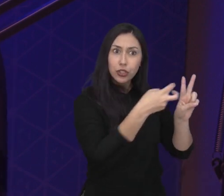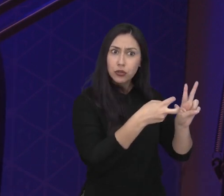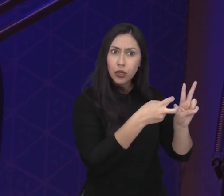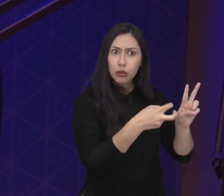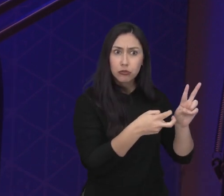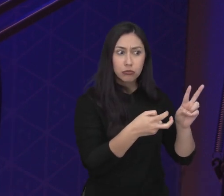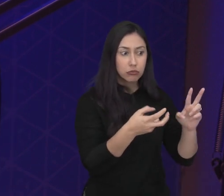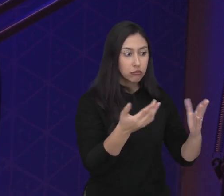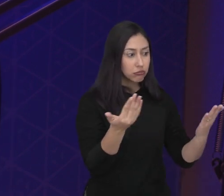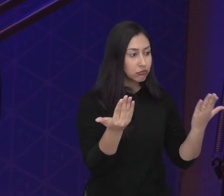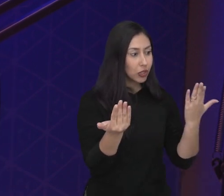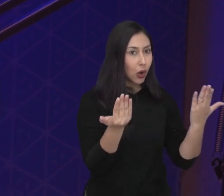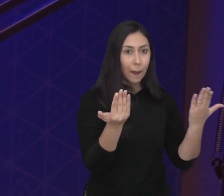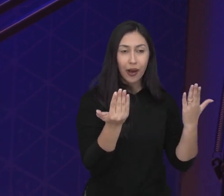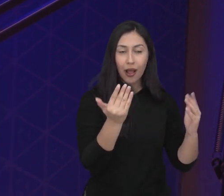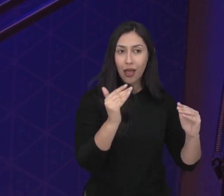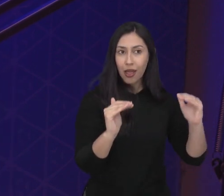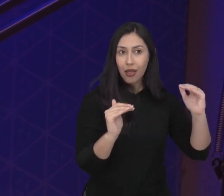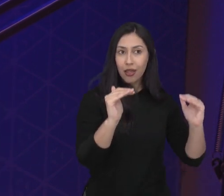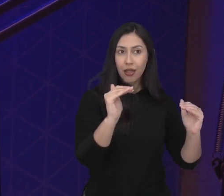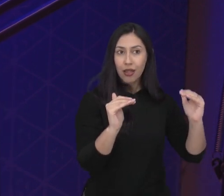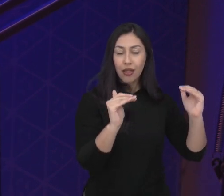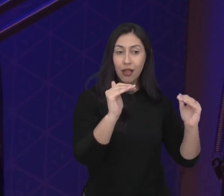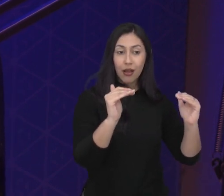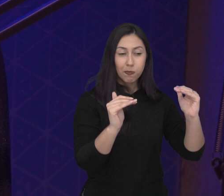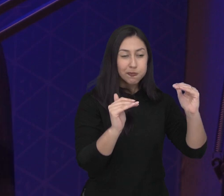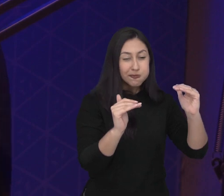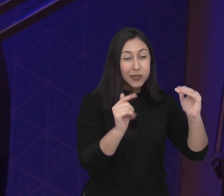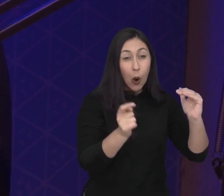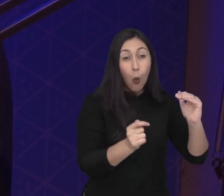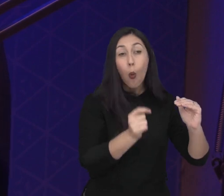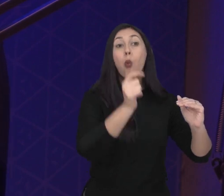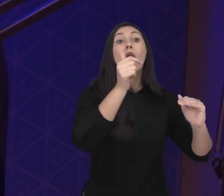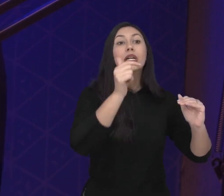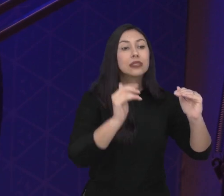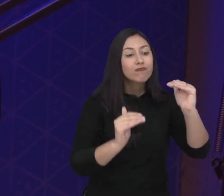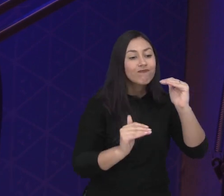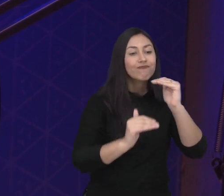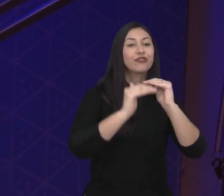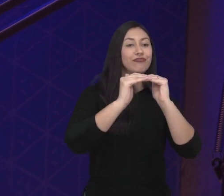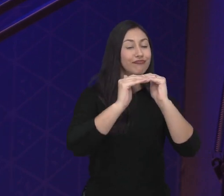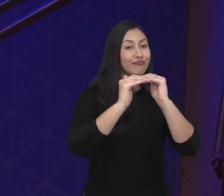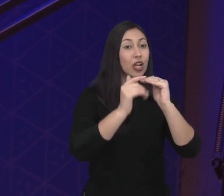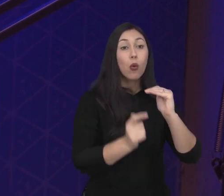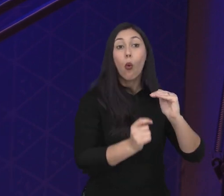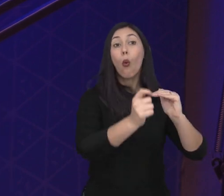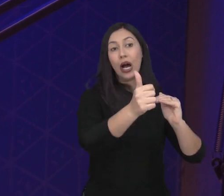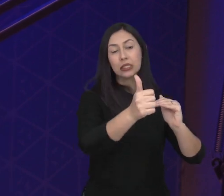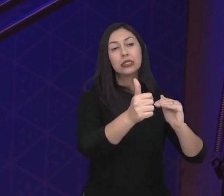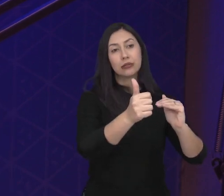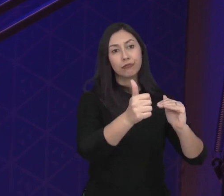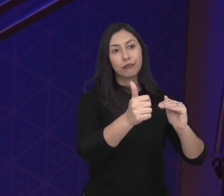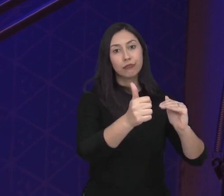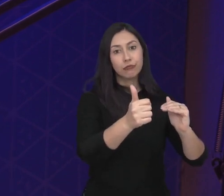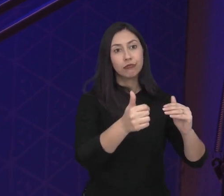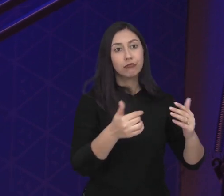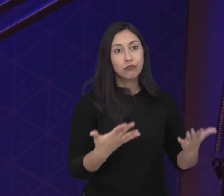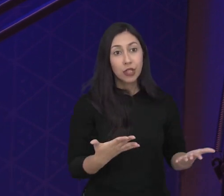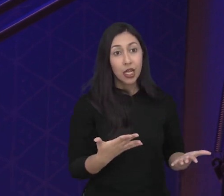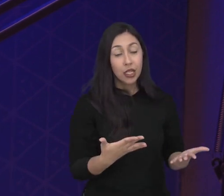assim, se a gente for comparar, praticamente a população de imigrantes quase se compara à população, então,